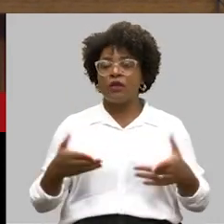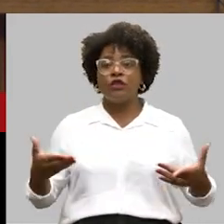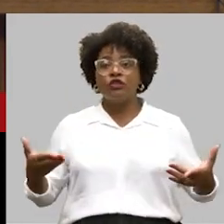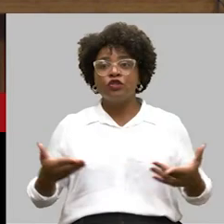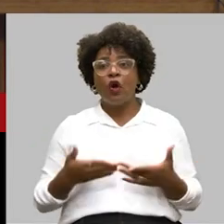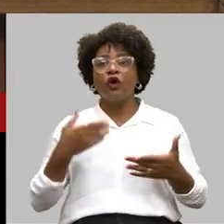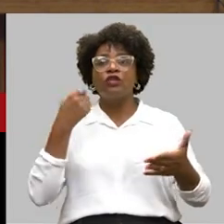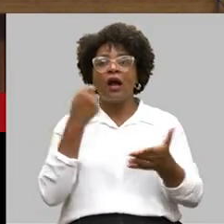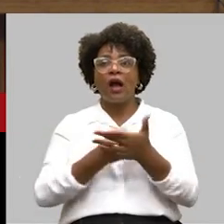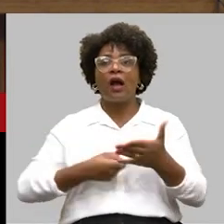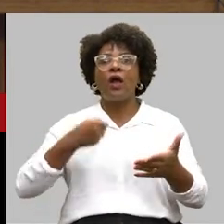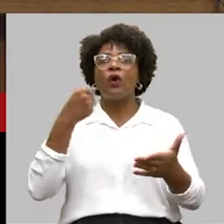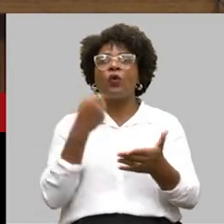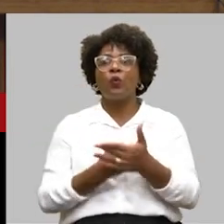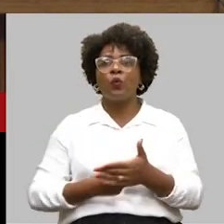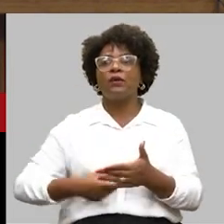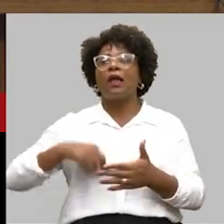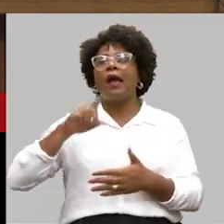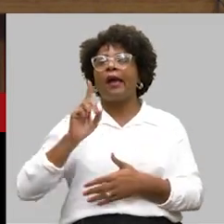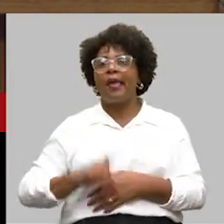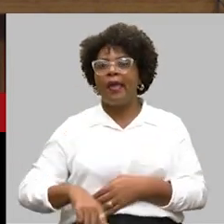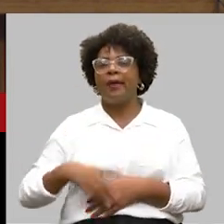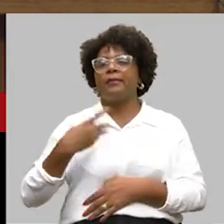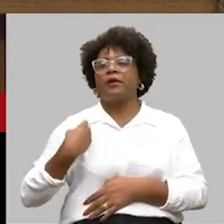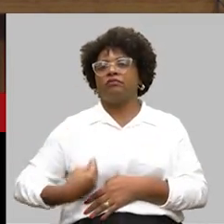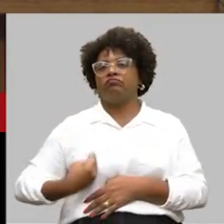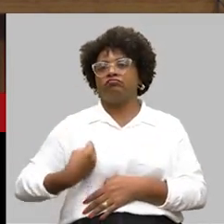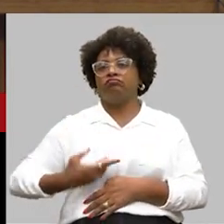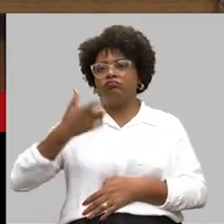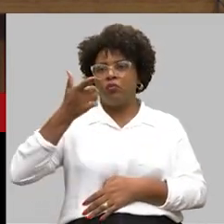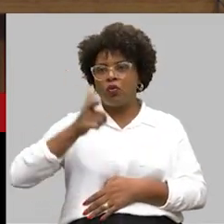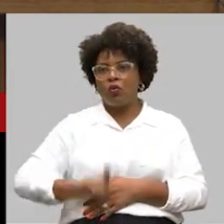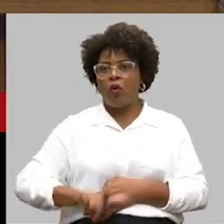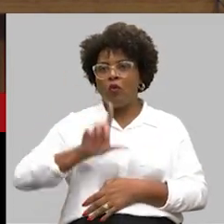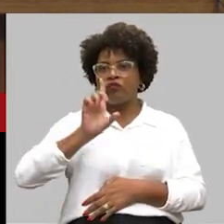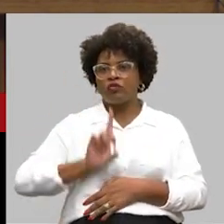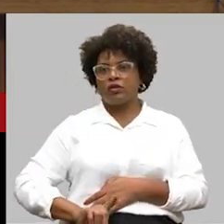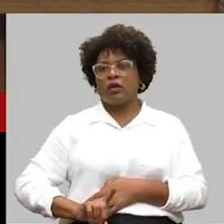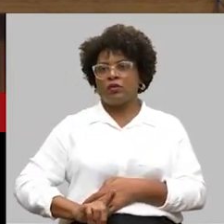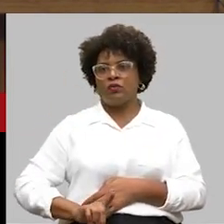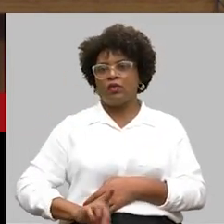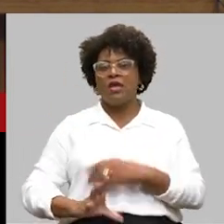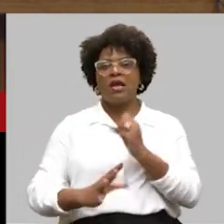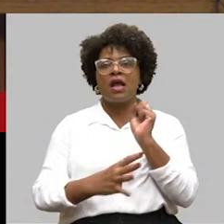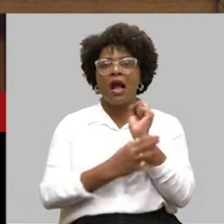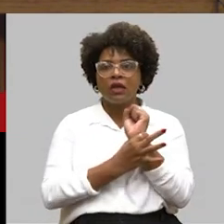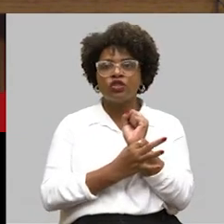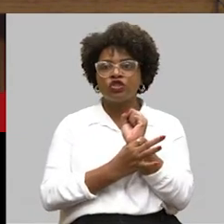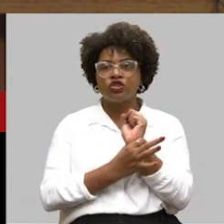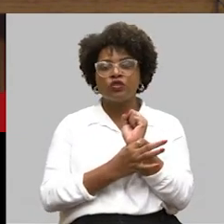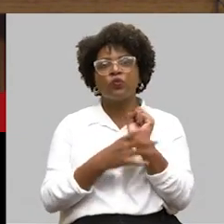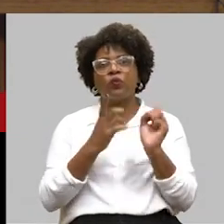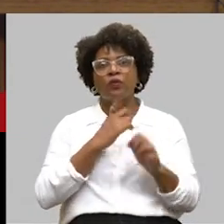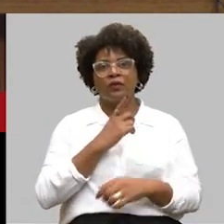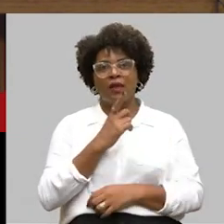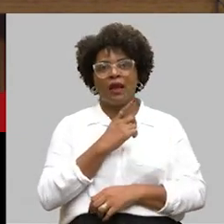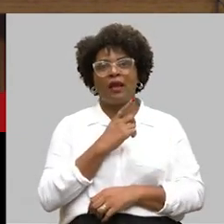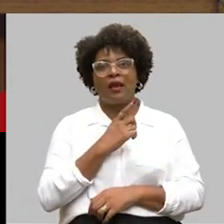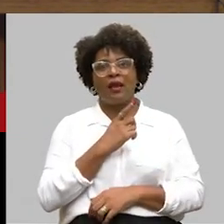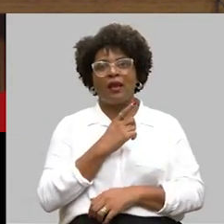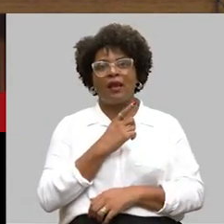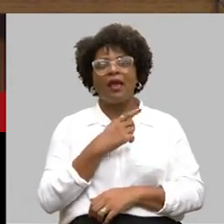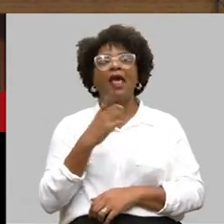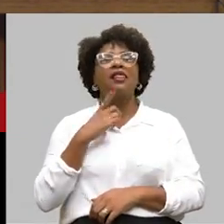eh reviver esse direito e garantir o que tá então tem até a deputada